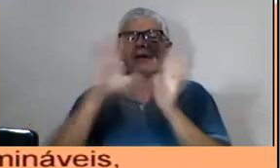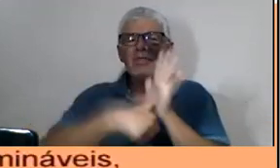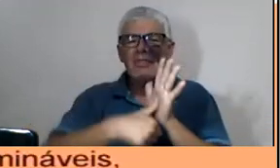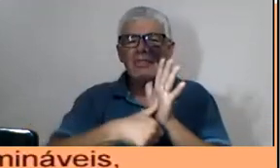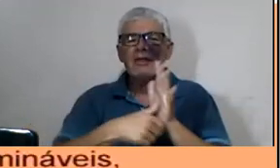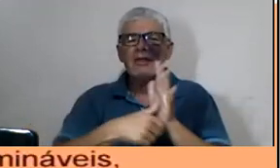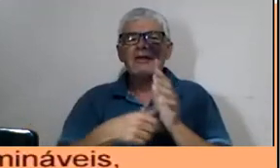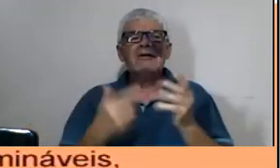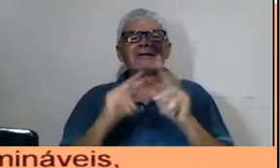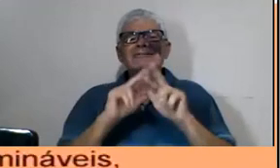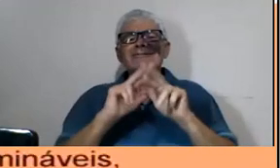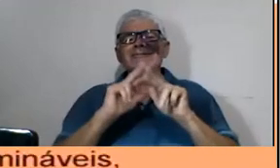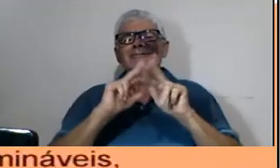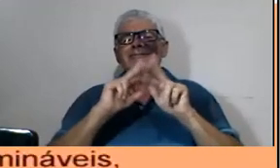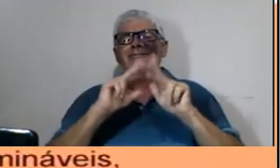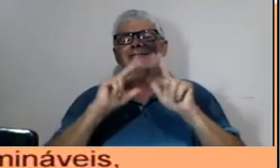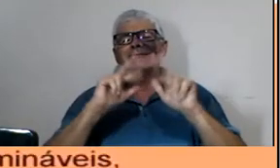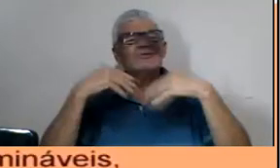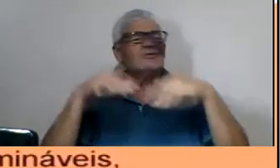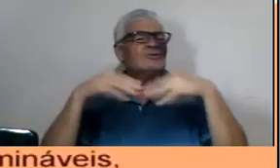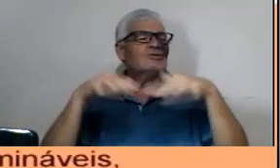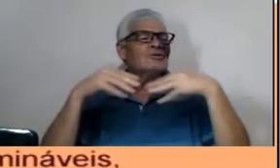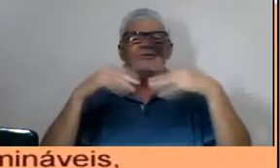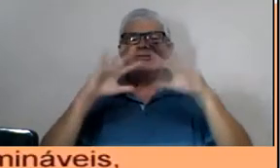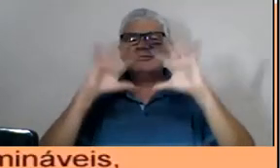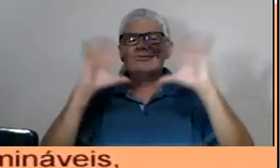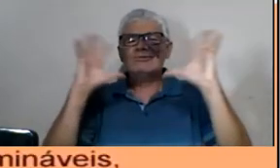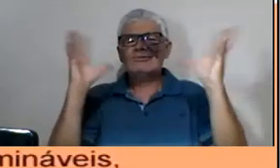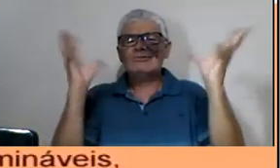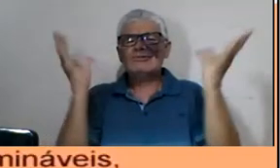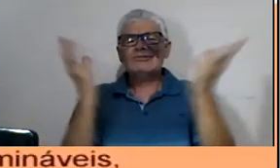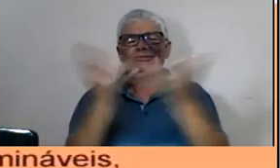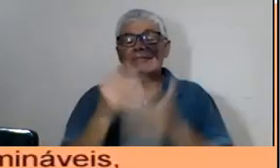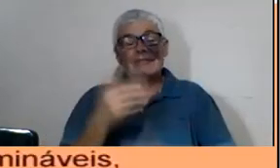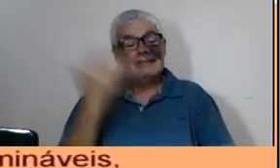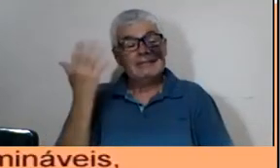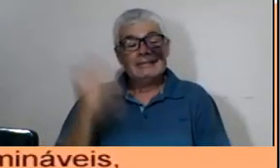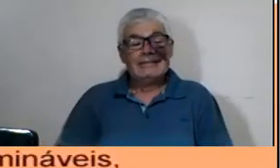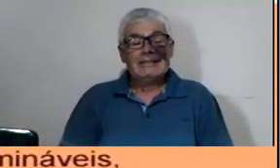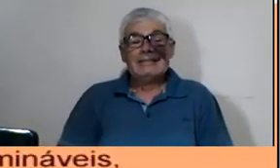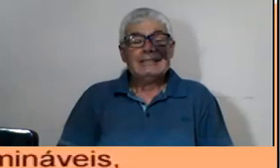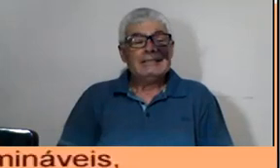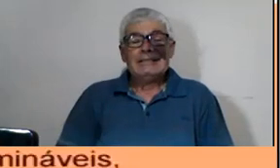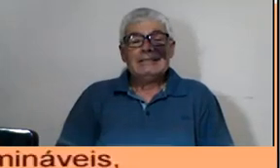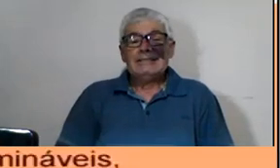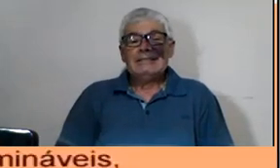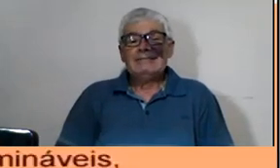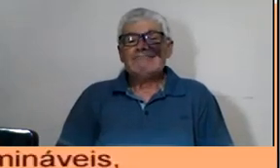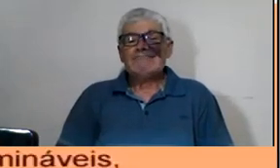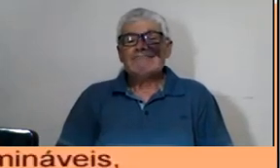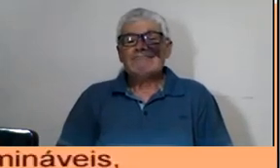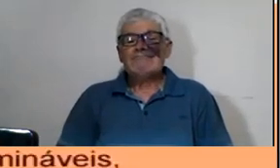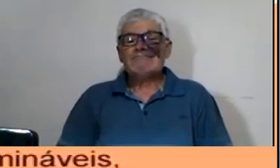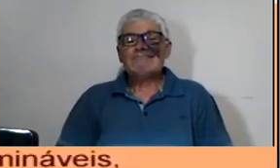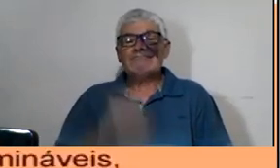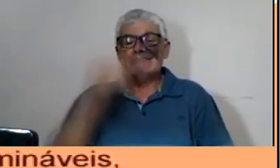capenga, né? Seja em que área for. Então, a gente tem que assim, fazer um sincronismo, deixando claro